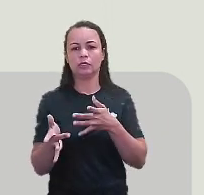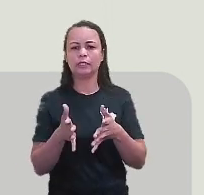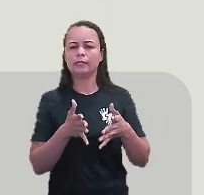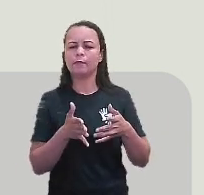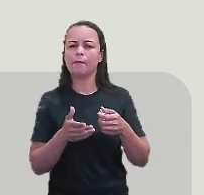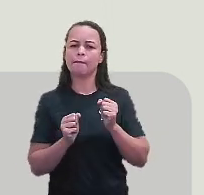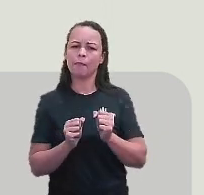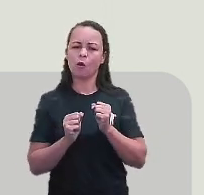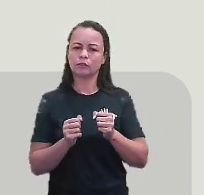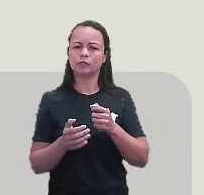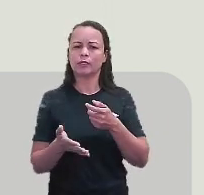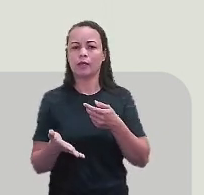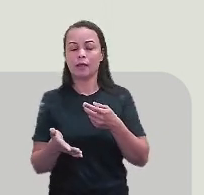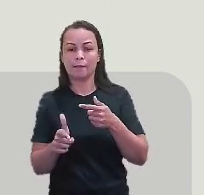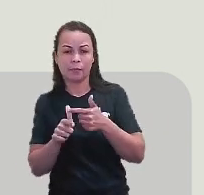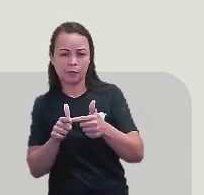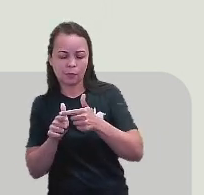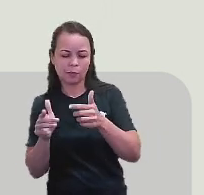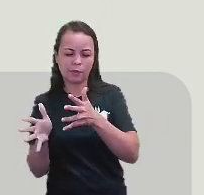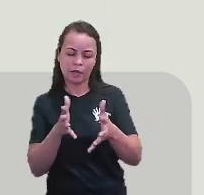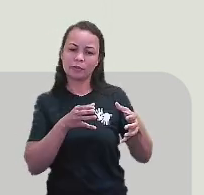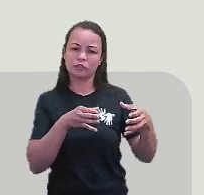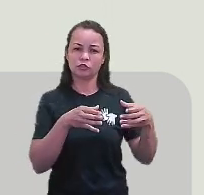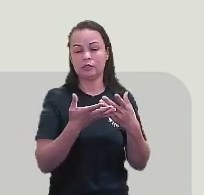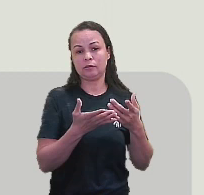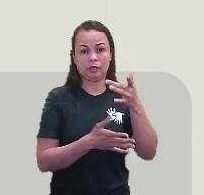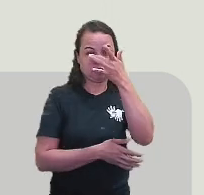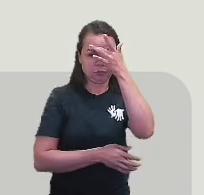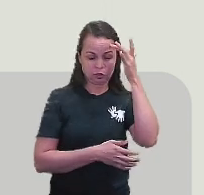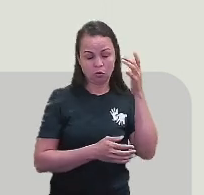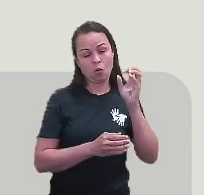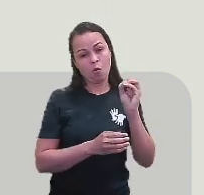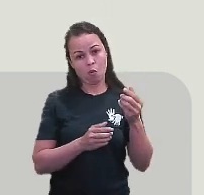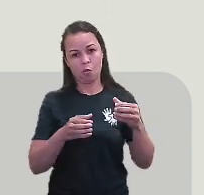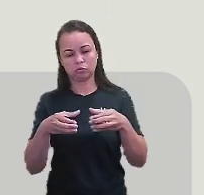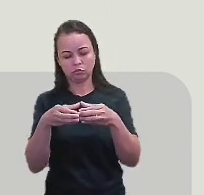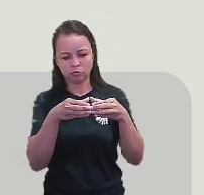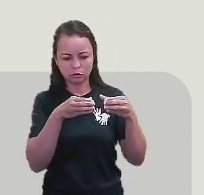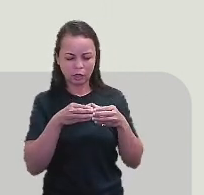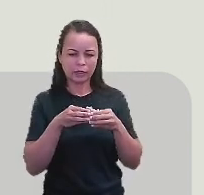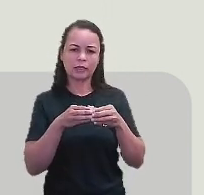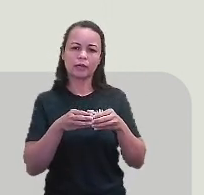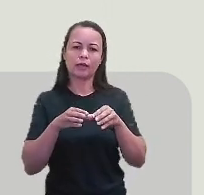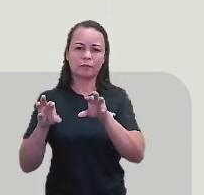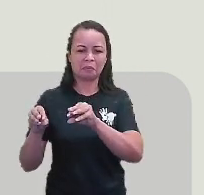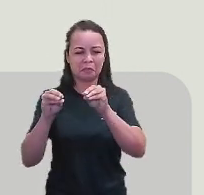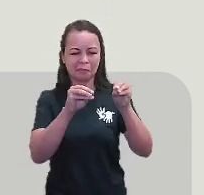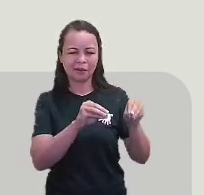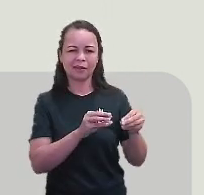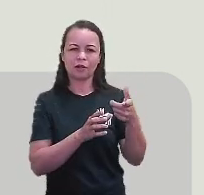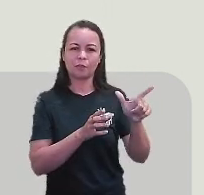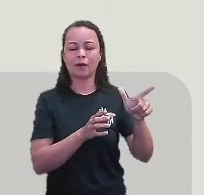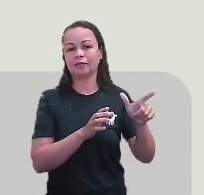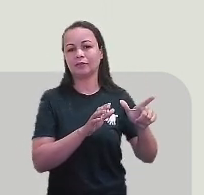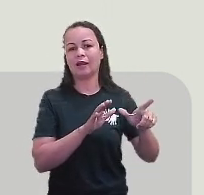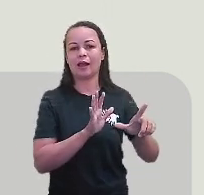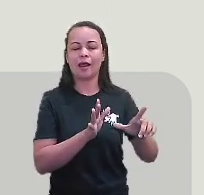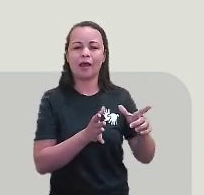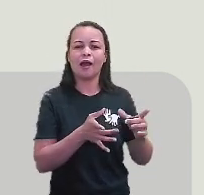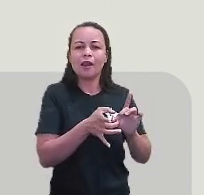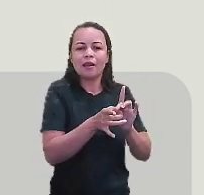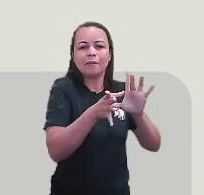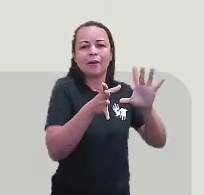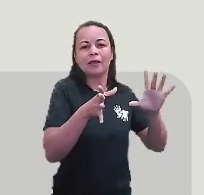condições insustentáveis para pessoas ou grupos que acabam migrando para garantir sua liberdade e segurança. A gente pode ver